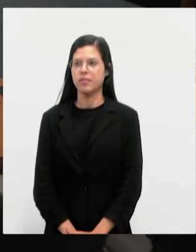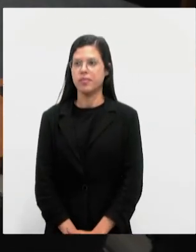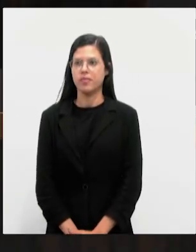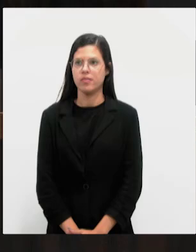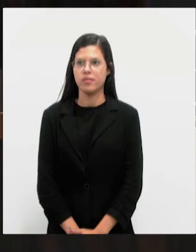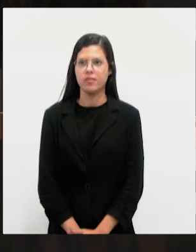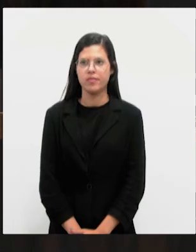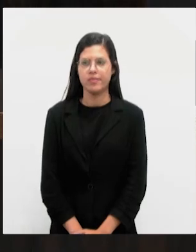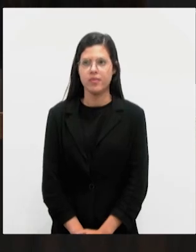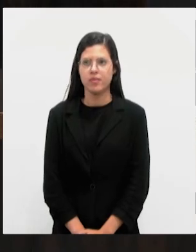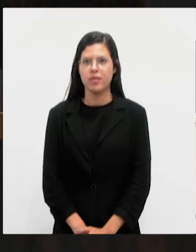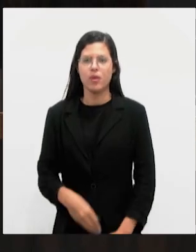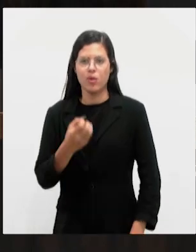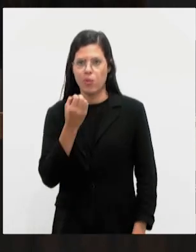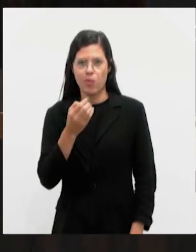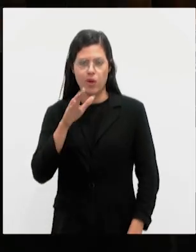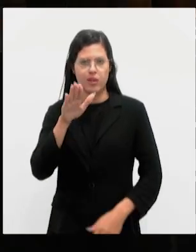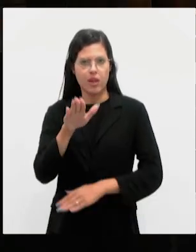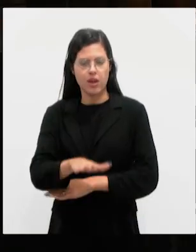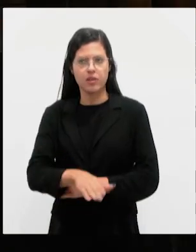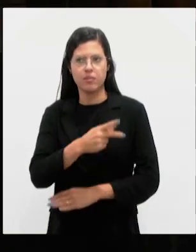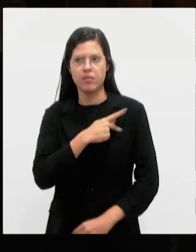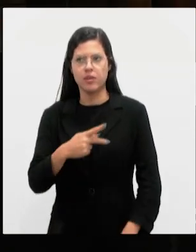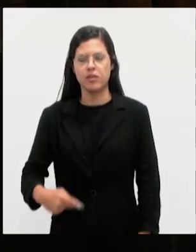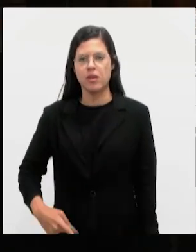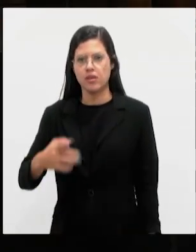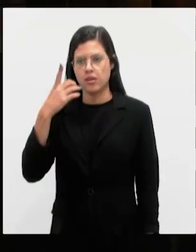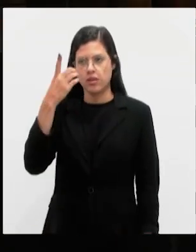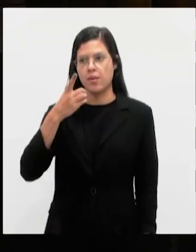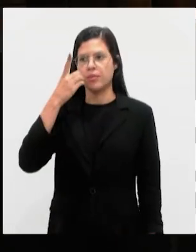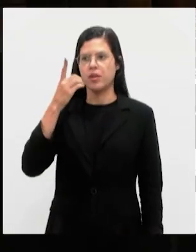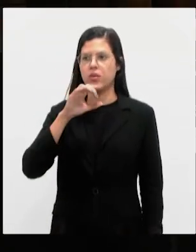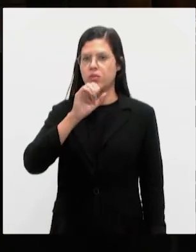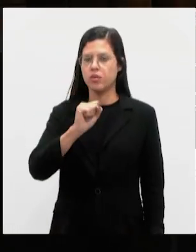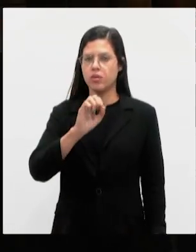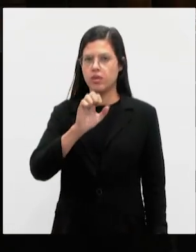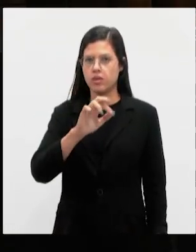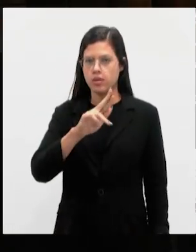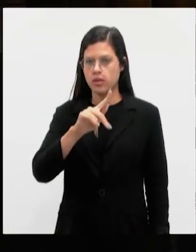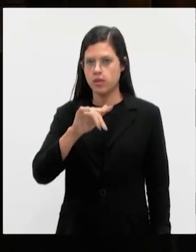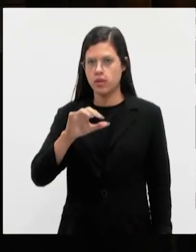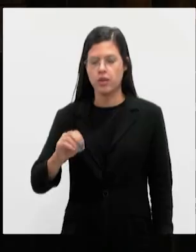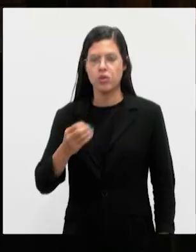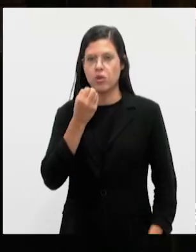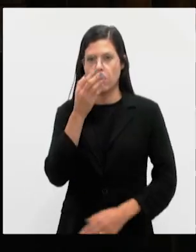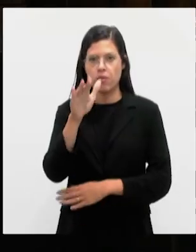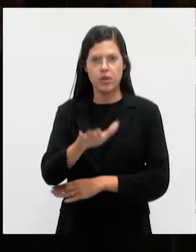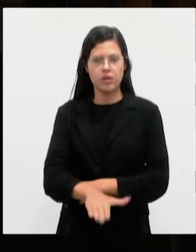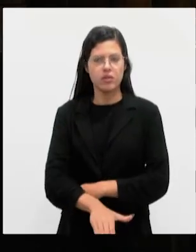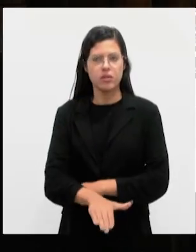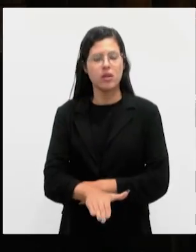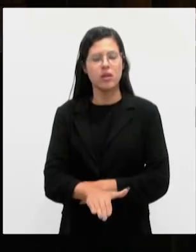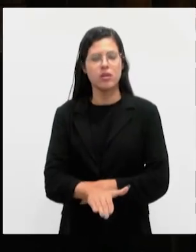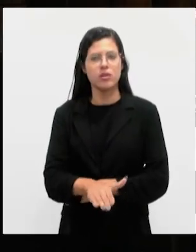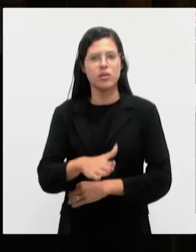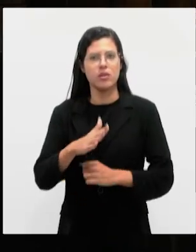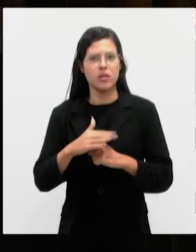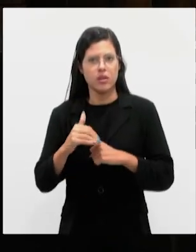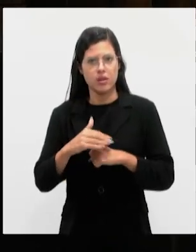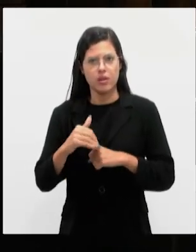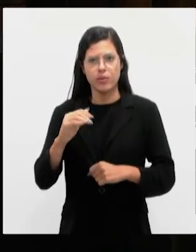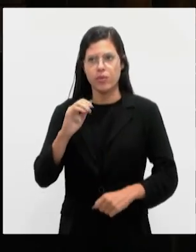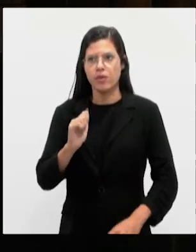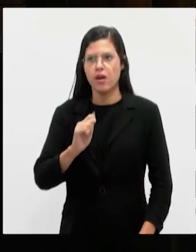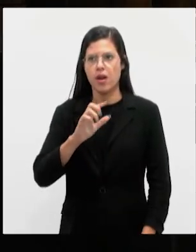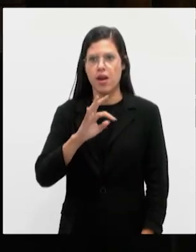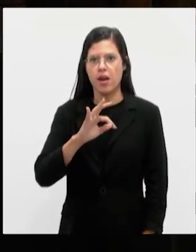Boa tarde, presidente. Deputado Sérgio Fernandes. Boa tarde, nosso querido Átila